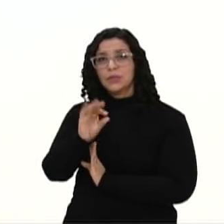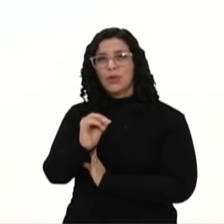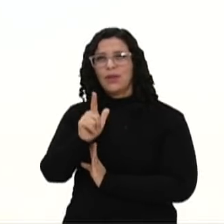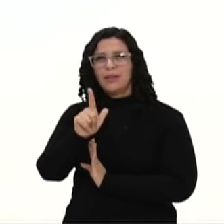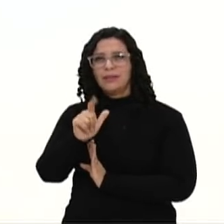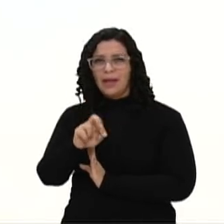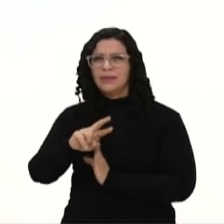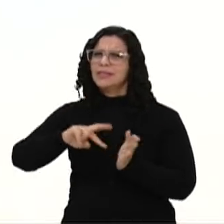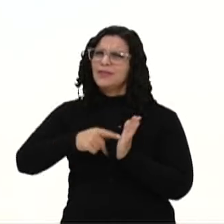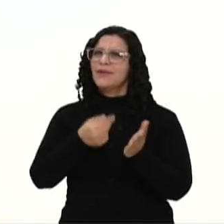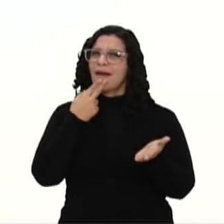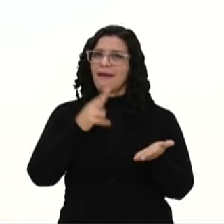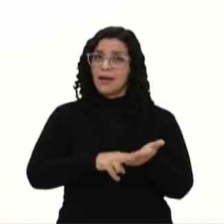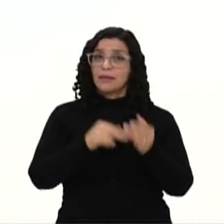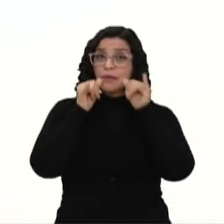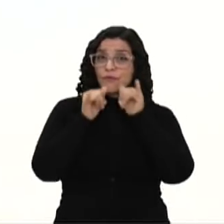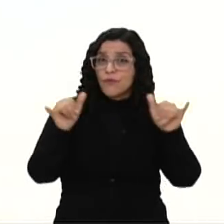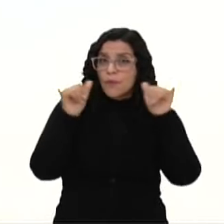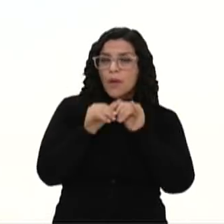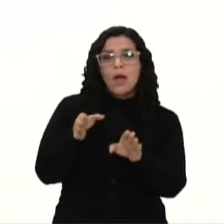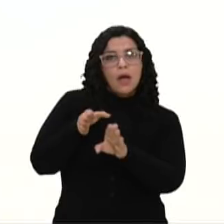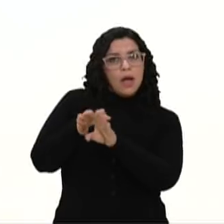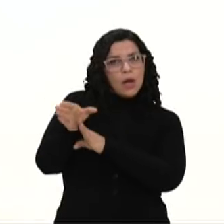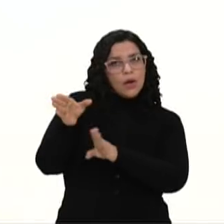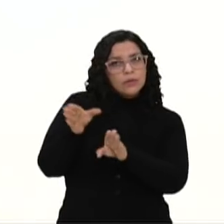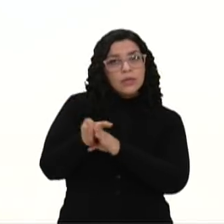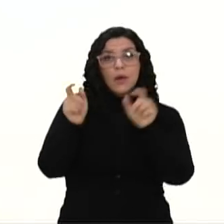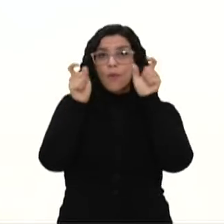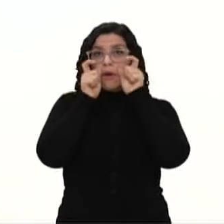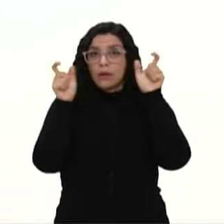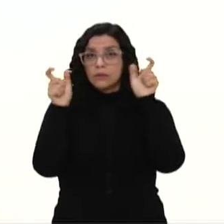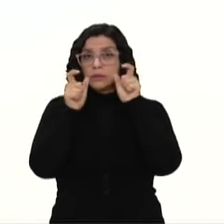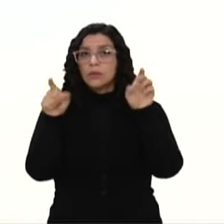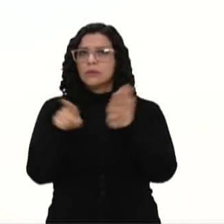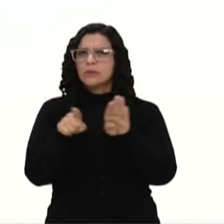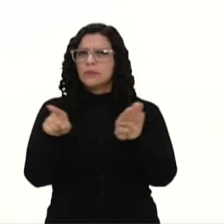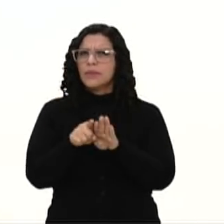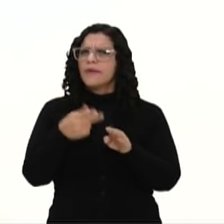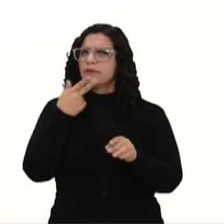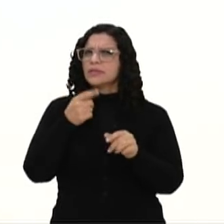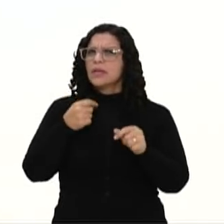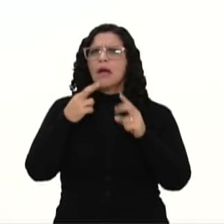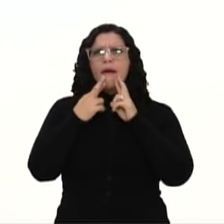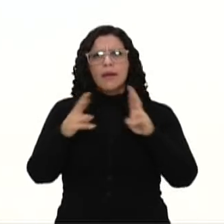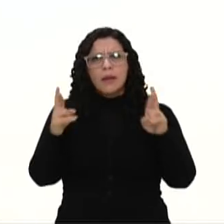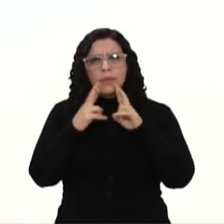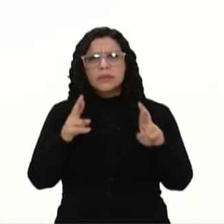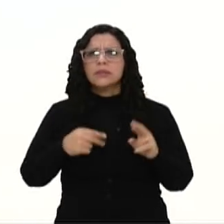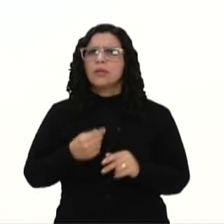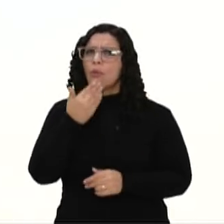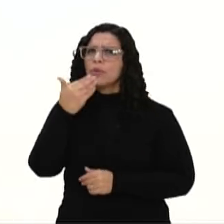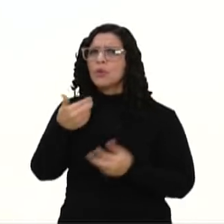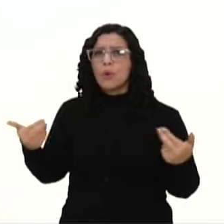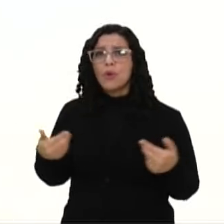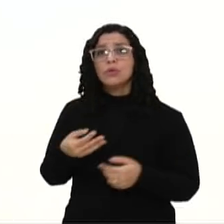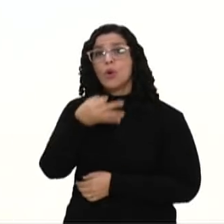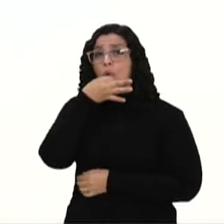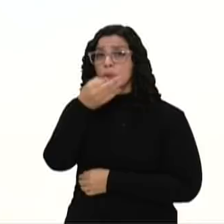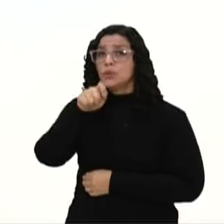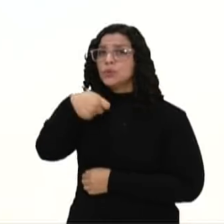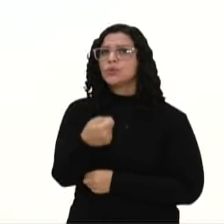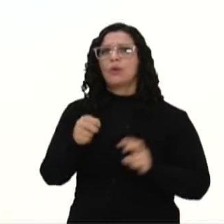principal característica informar, instruir, alertar, protestar, reivindicar ou argumentar